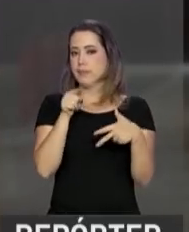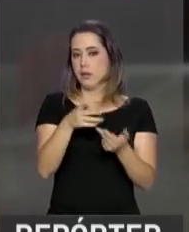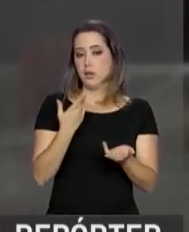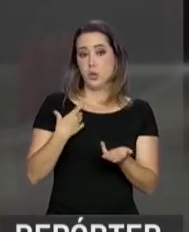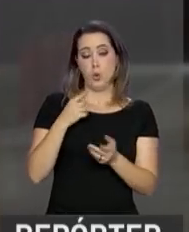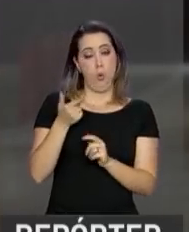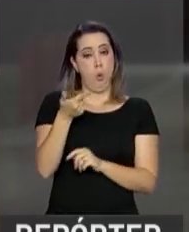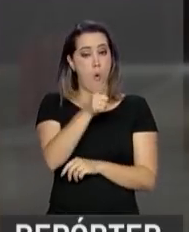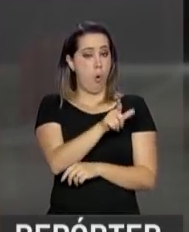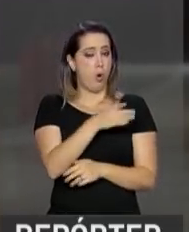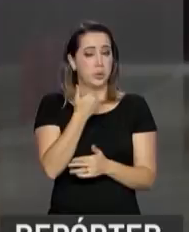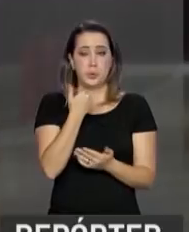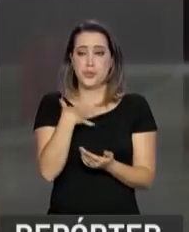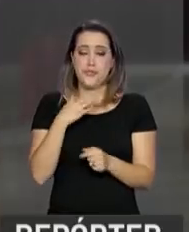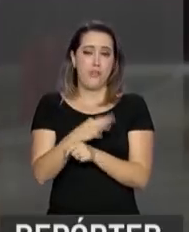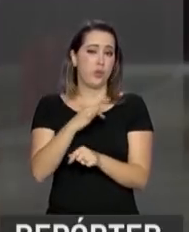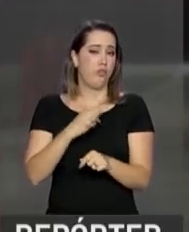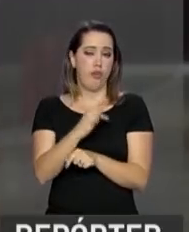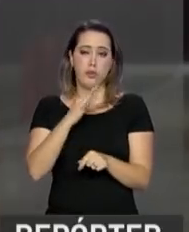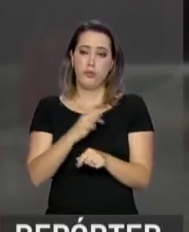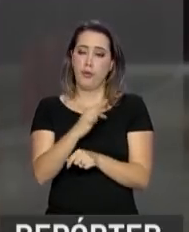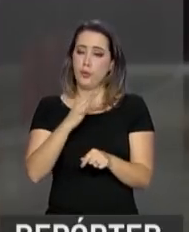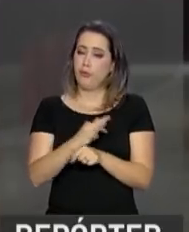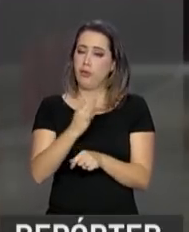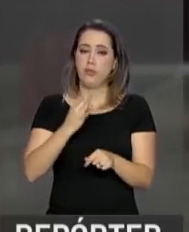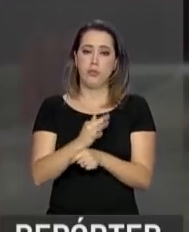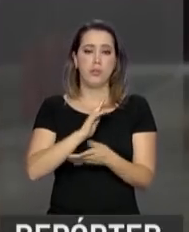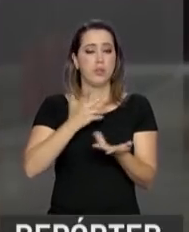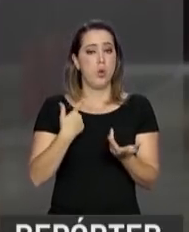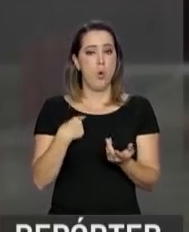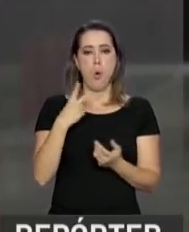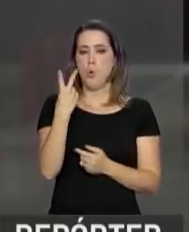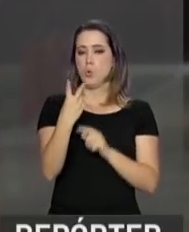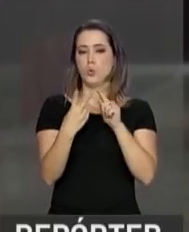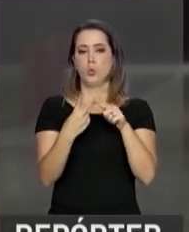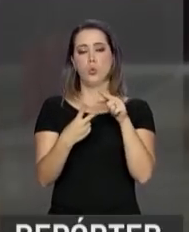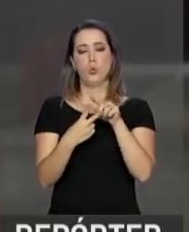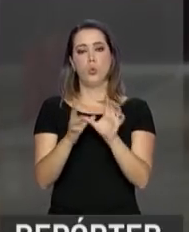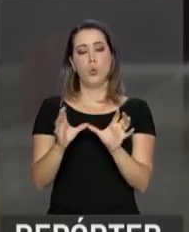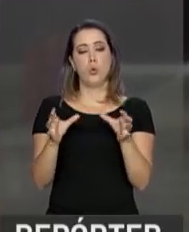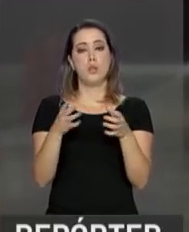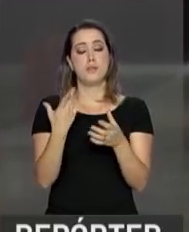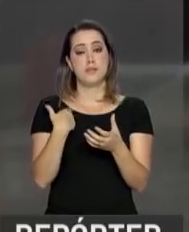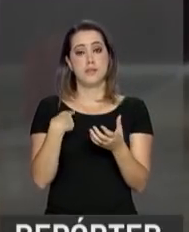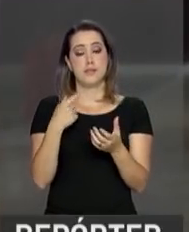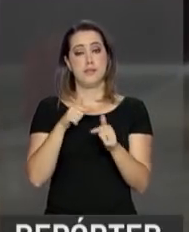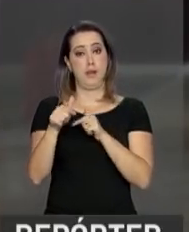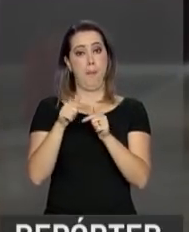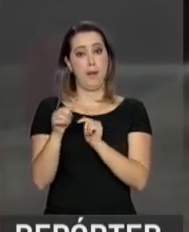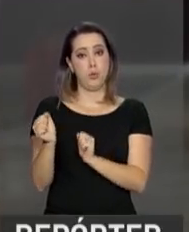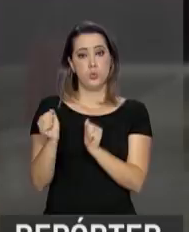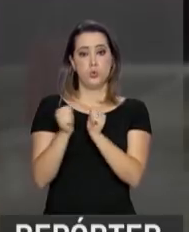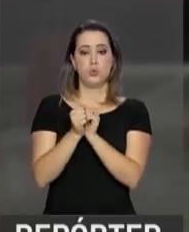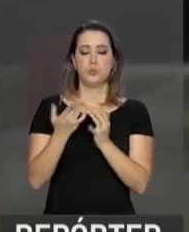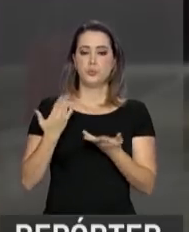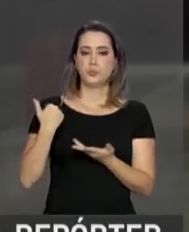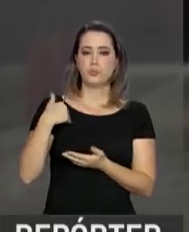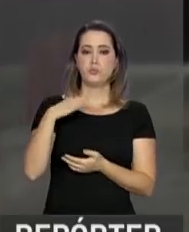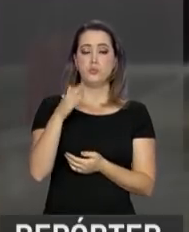são abandonos de cargo, inassiduidade e acumulação ilícita de cargos. Ao todo,